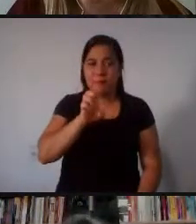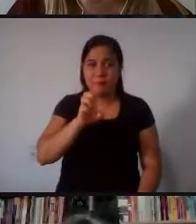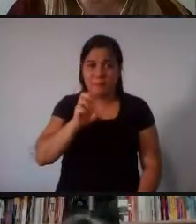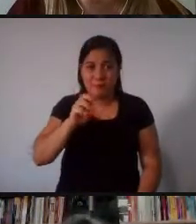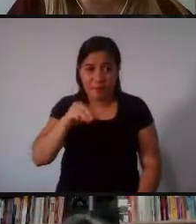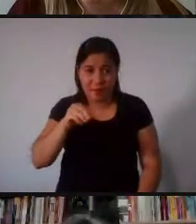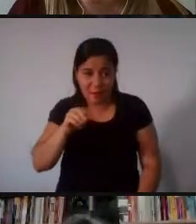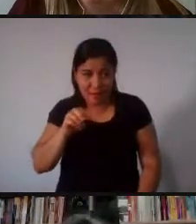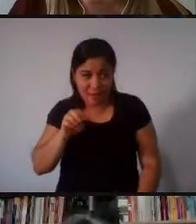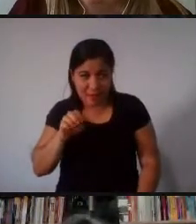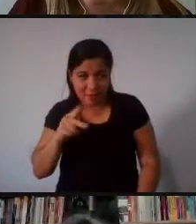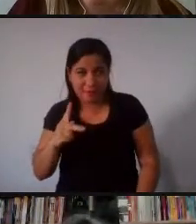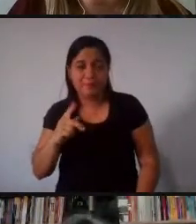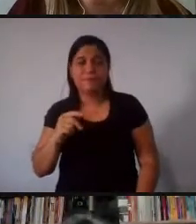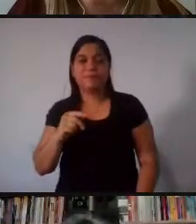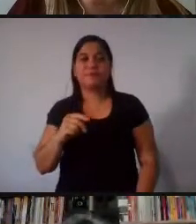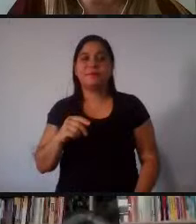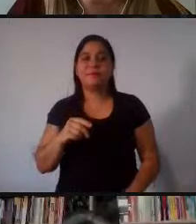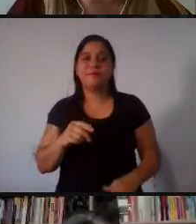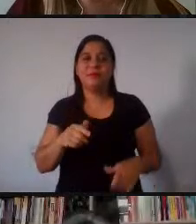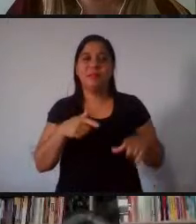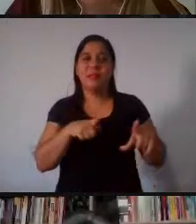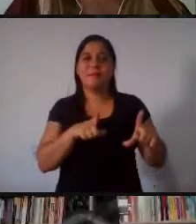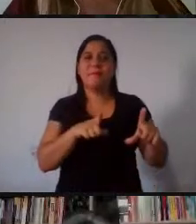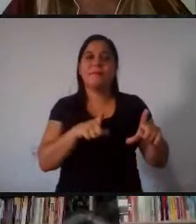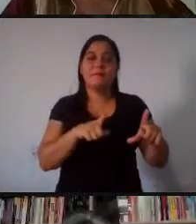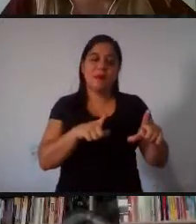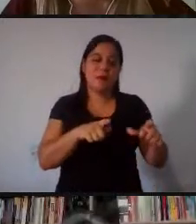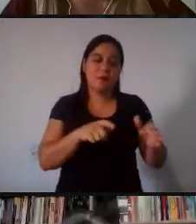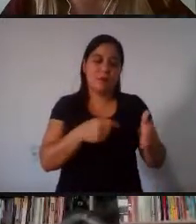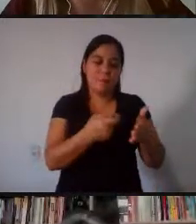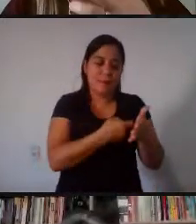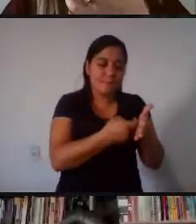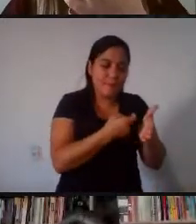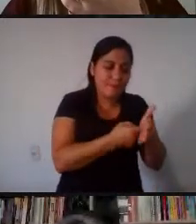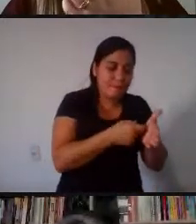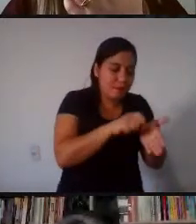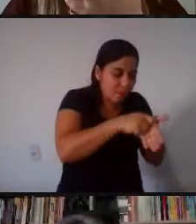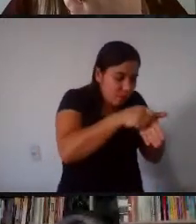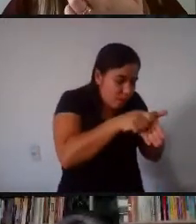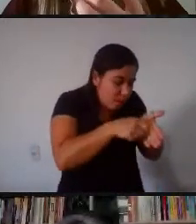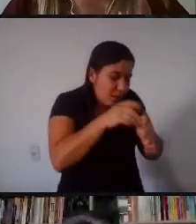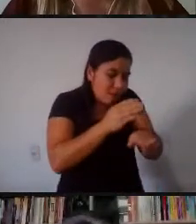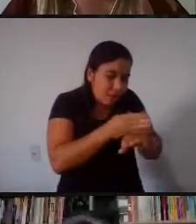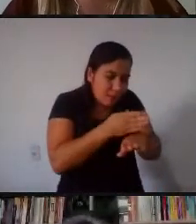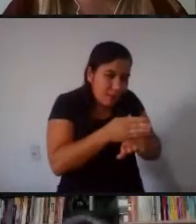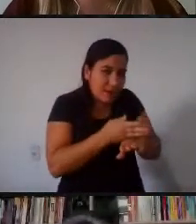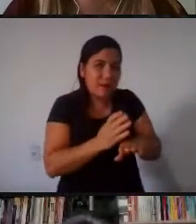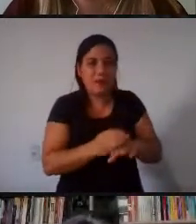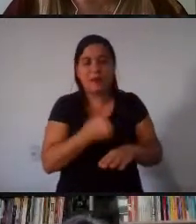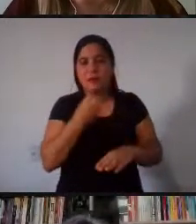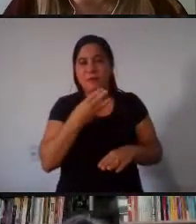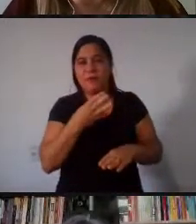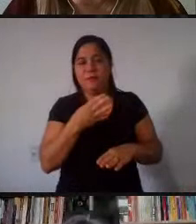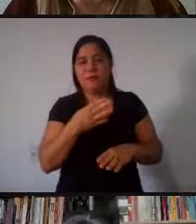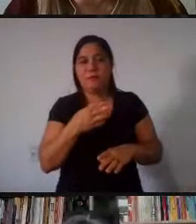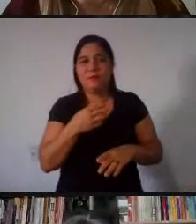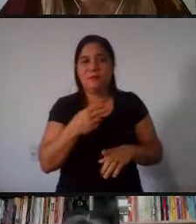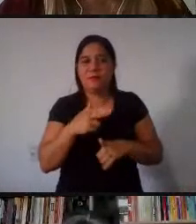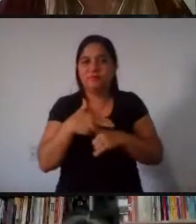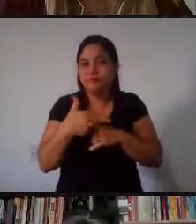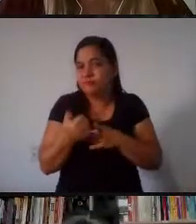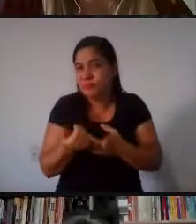banco de questões para você treinar um monte. E acho que isso é o necessário para você ter um bom desempenho nas Olimpíadas. É você